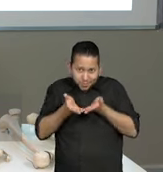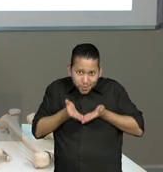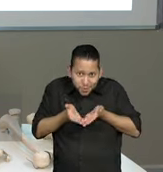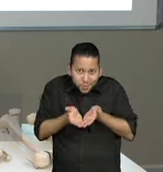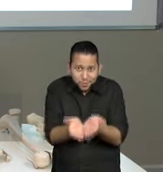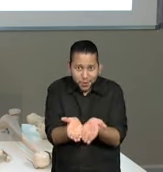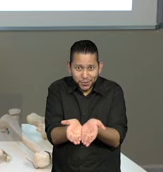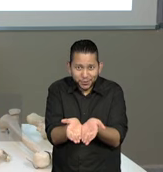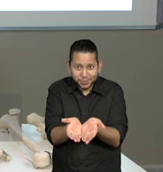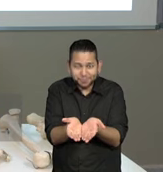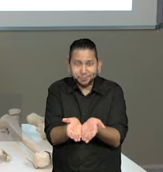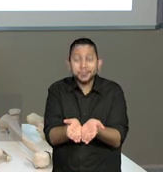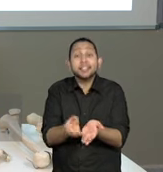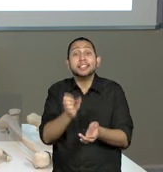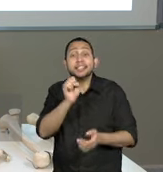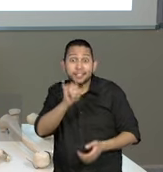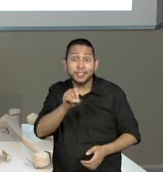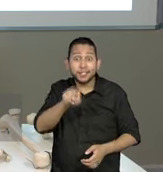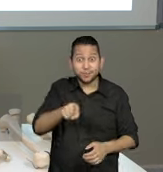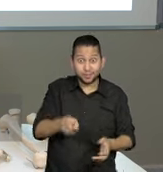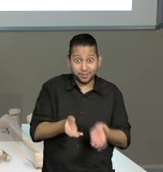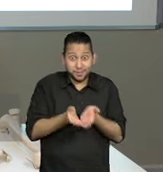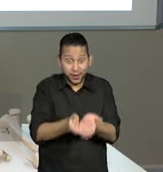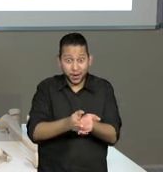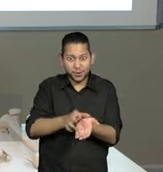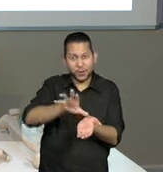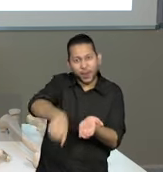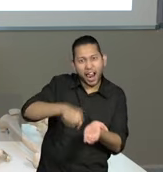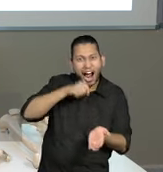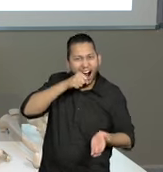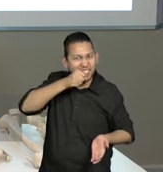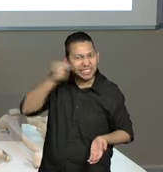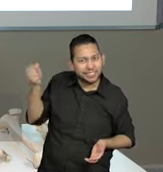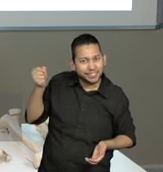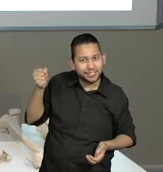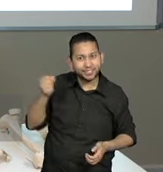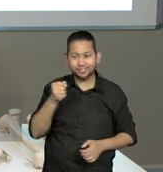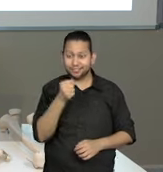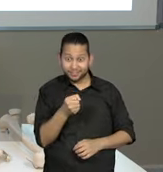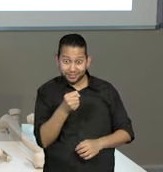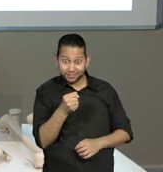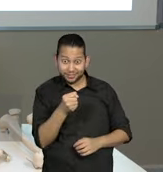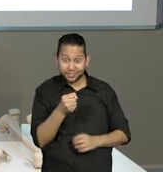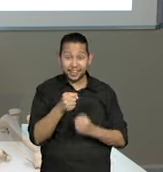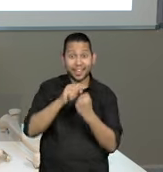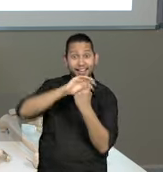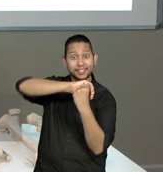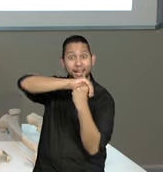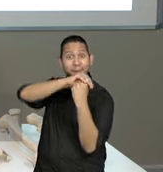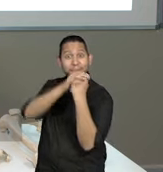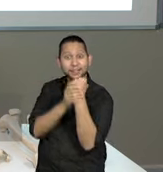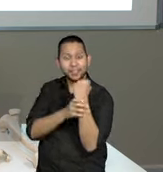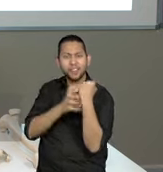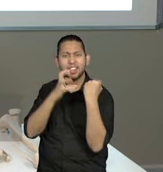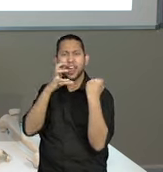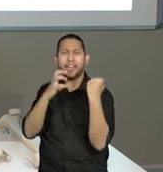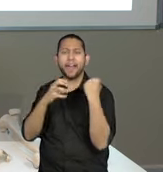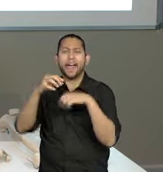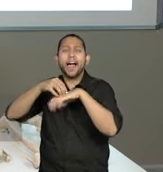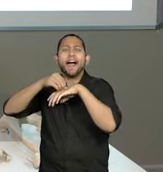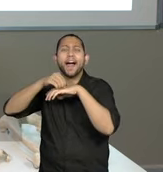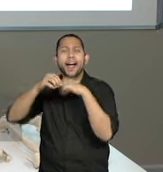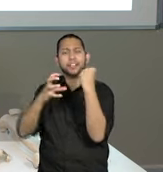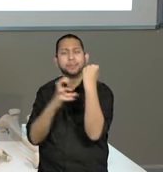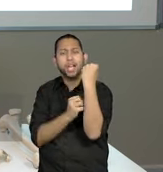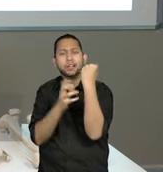na cabecinha, assim, do osso da coxa de frango. Quem já comeu frango deve